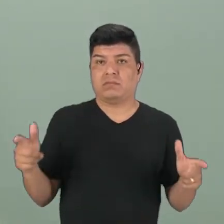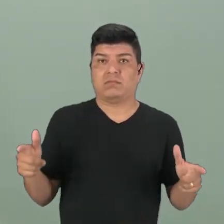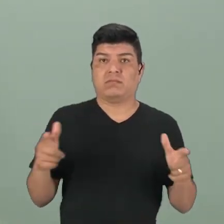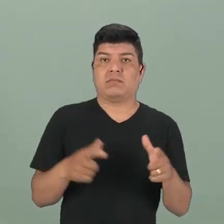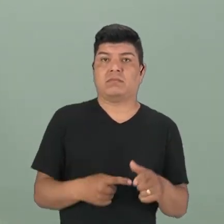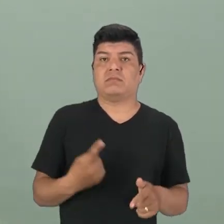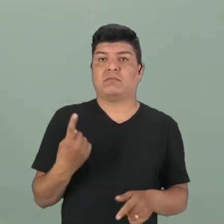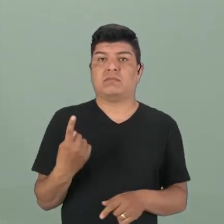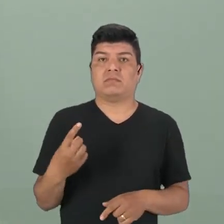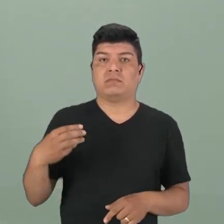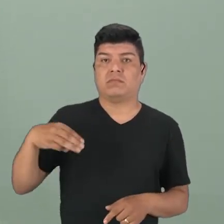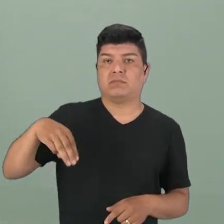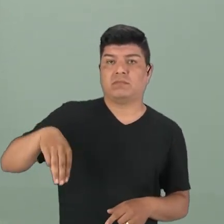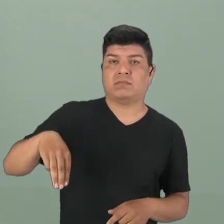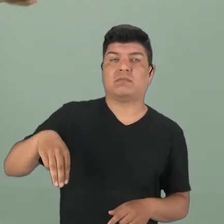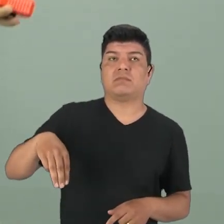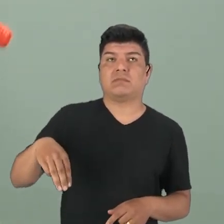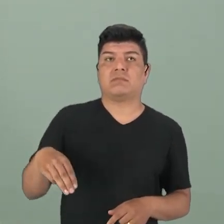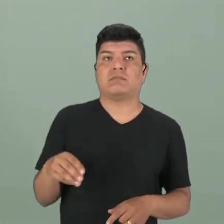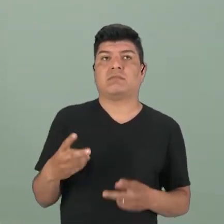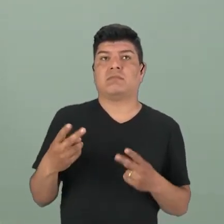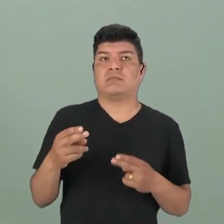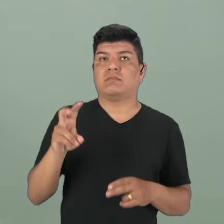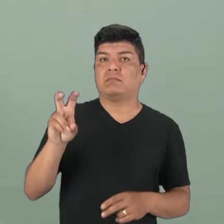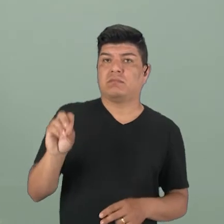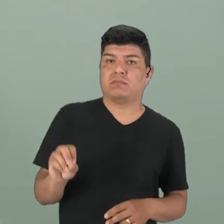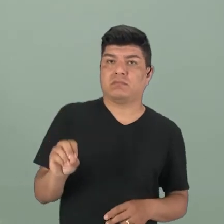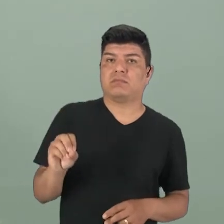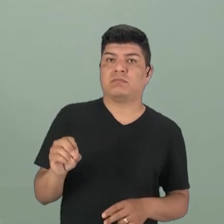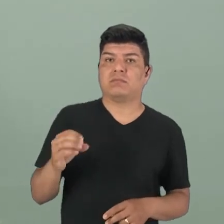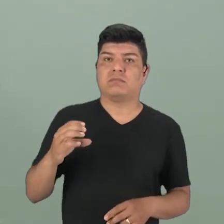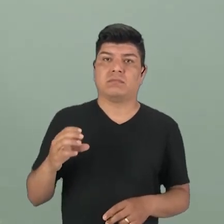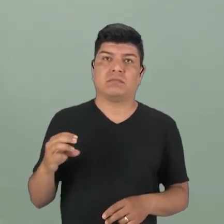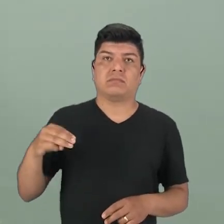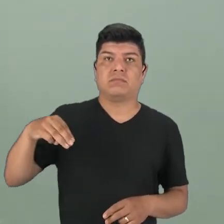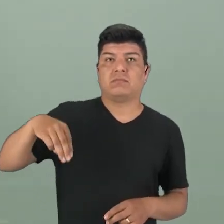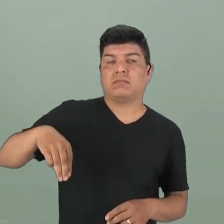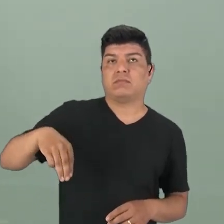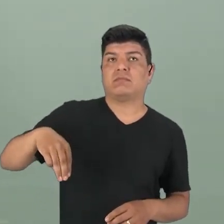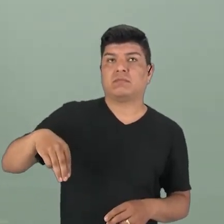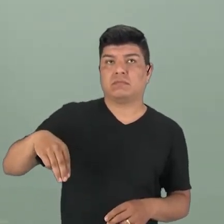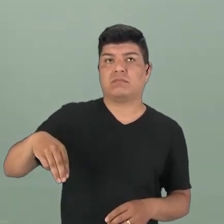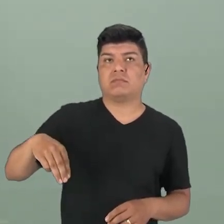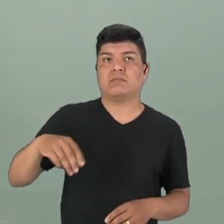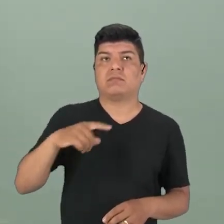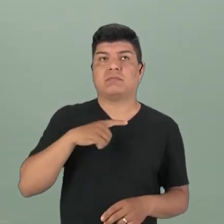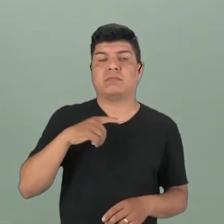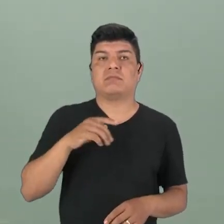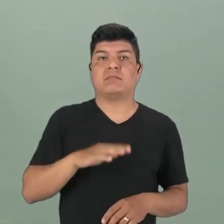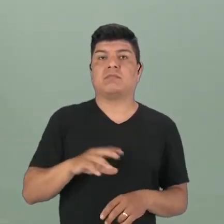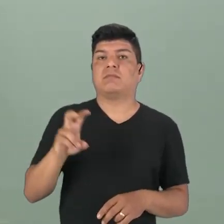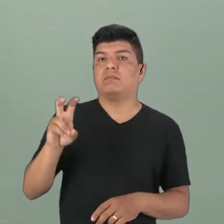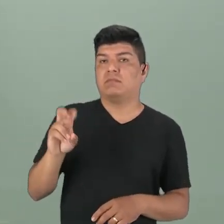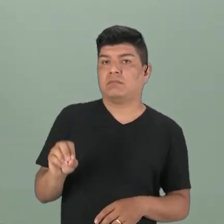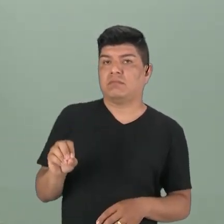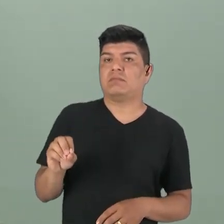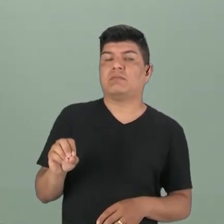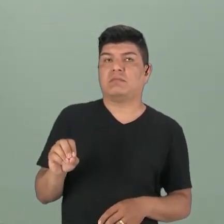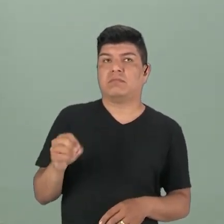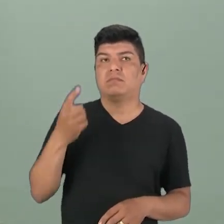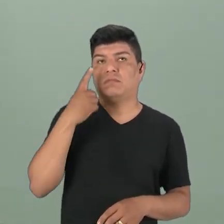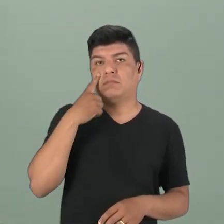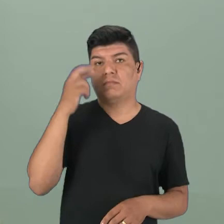1 metro, ó. Tenho 50 centímetros e onde eu parei aqui, ó, eu tenho mais 50, ó. Se você